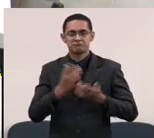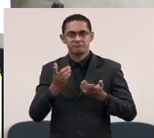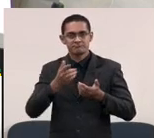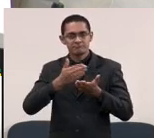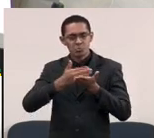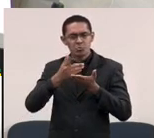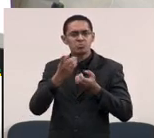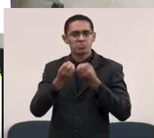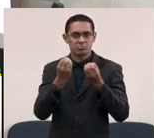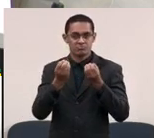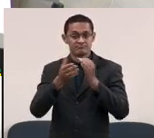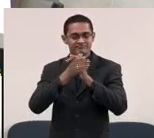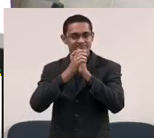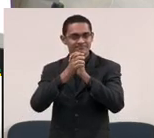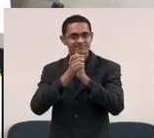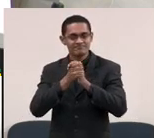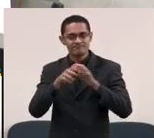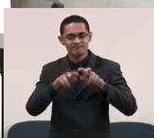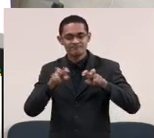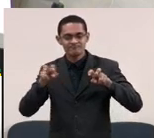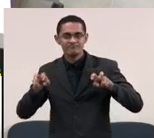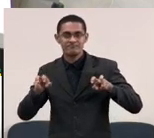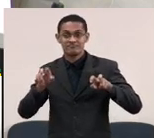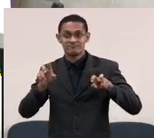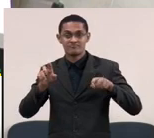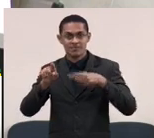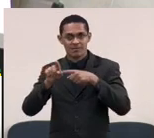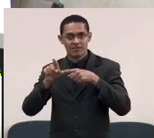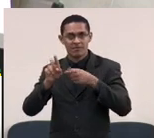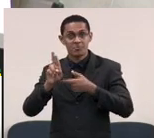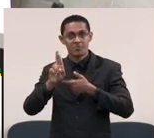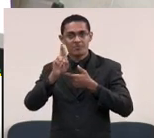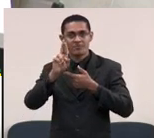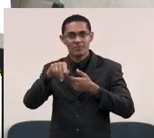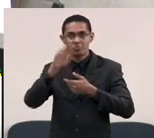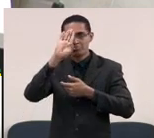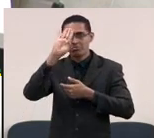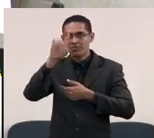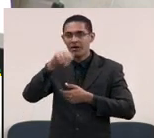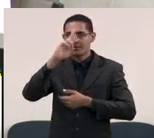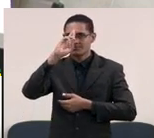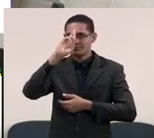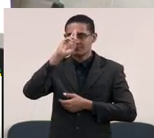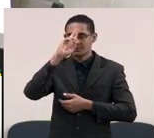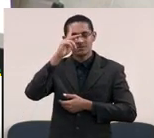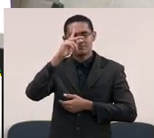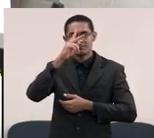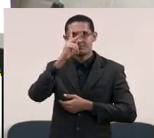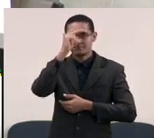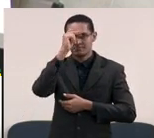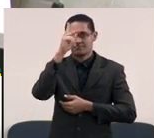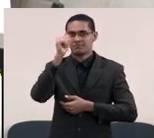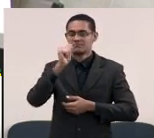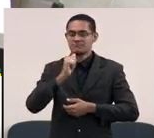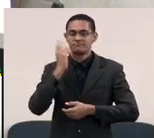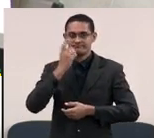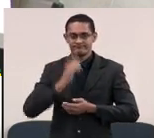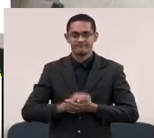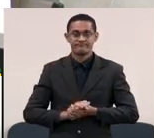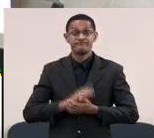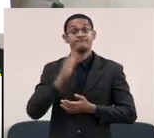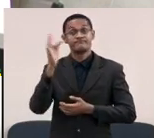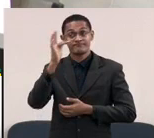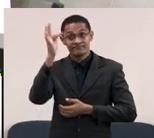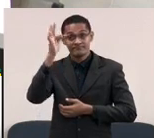cumprimentar a bancada dessa casa, na pessoa do presidente, deputado Cacá Barbosa. Gostaria de cumprimentar também o deputado